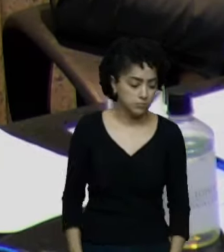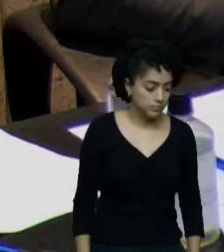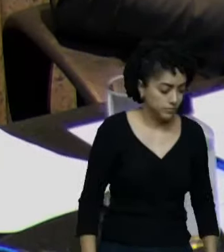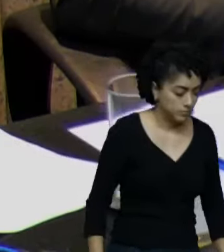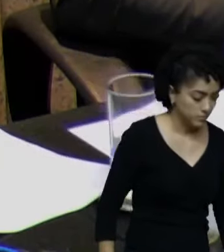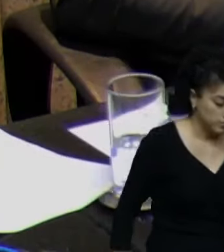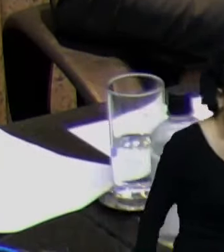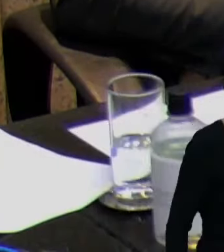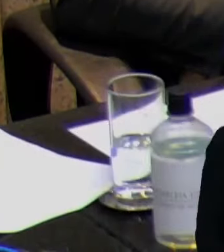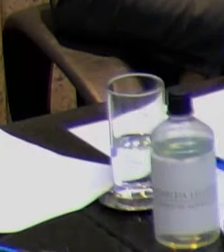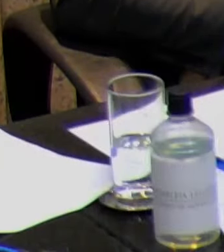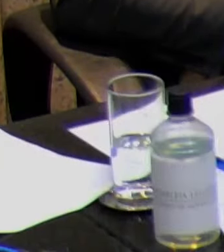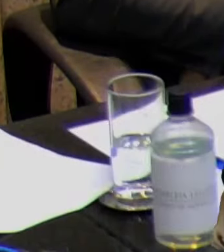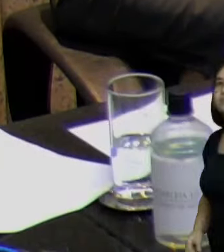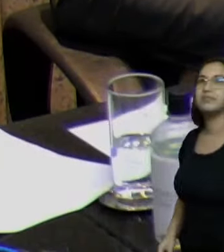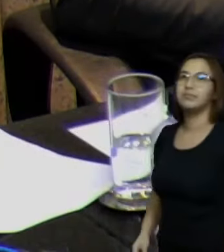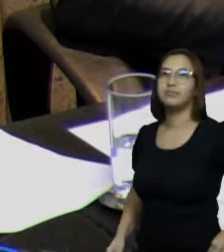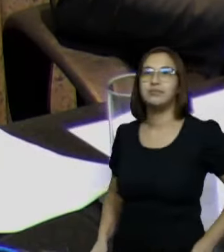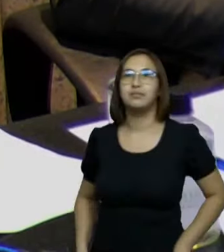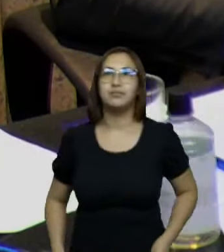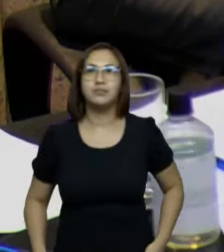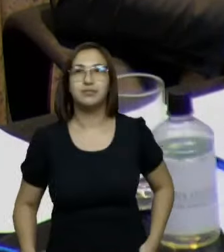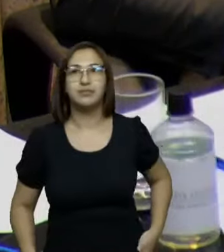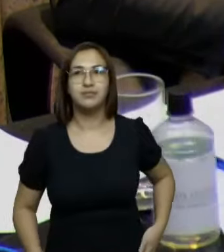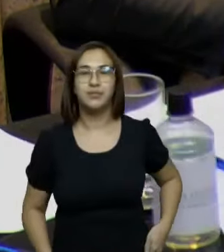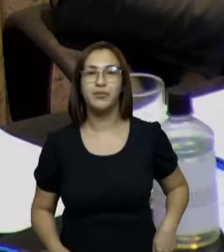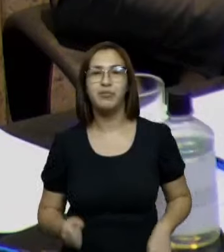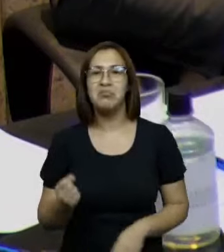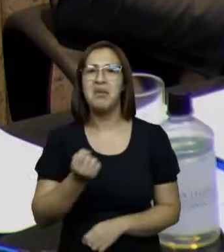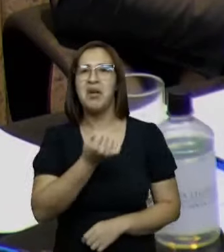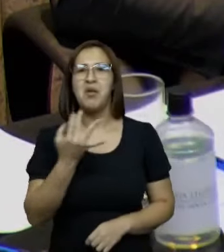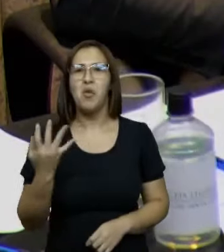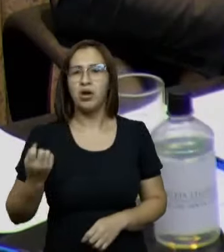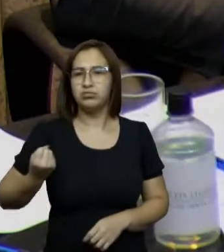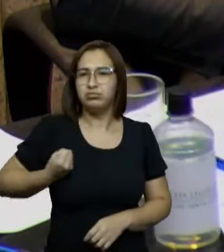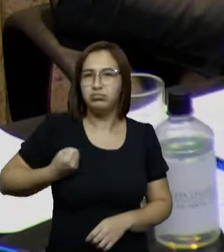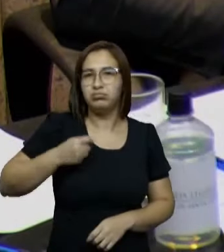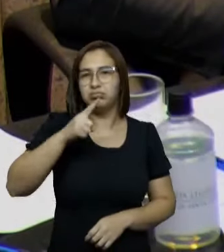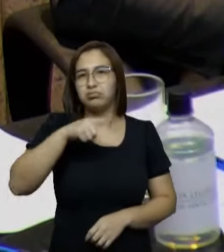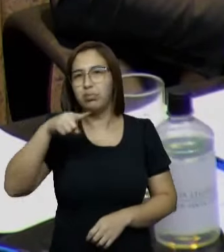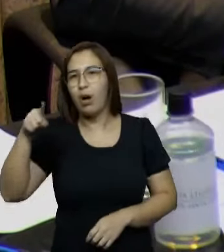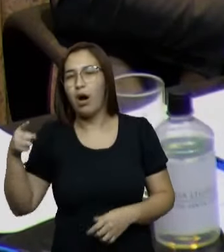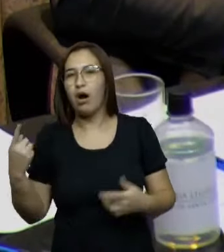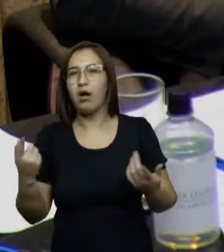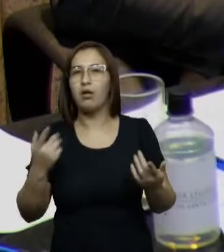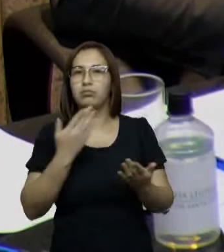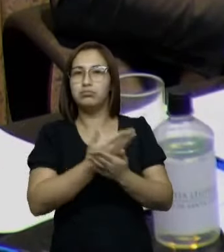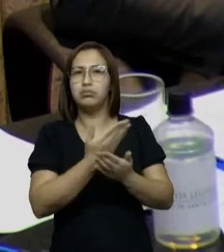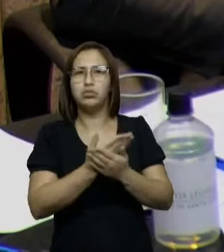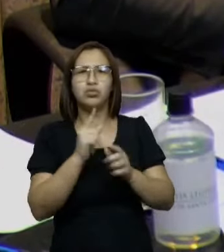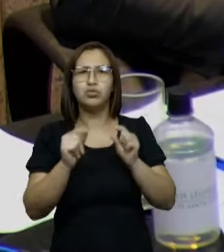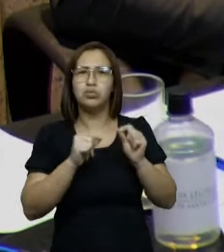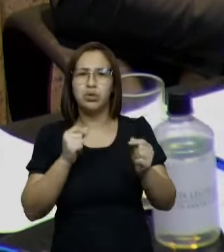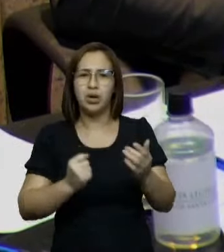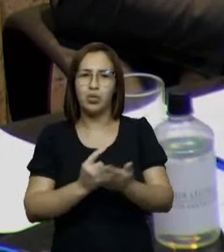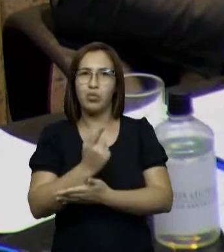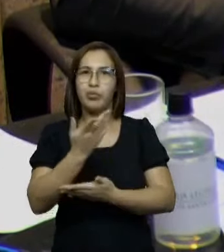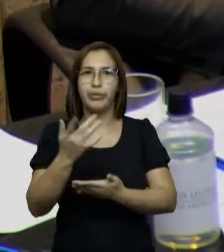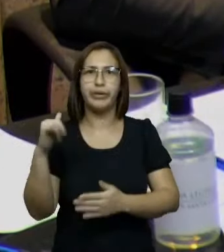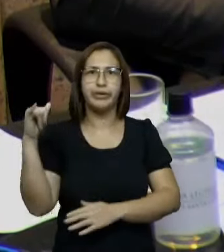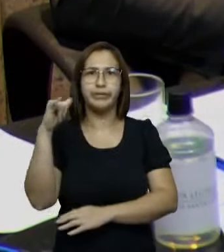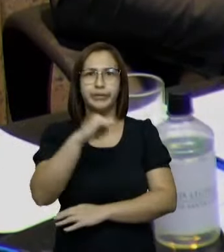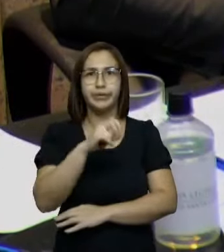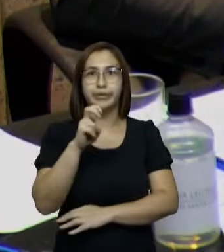Agora, eu quero saber quais foram os dados que embasaram uma contratação de 5 milhões de reais